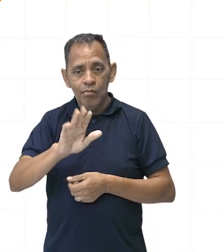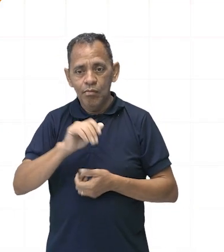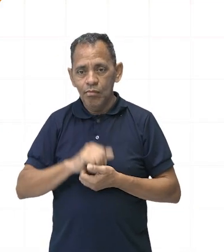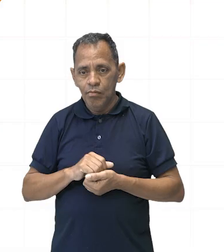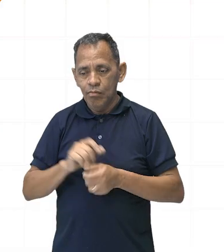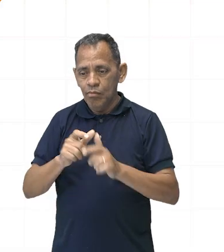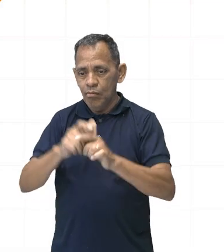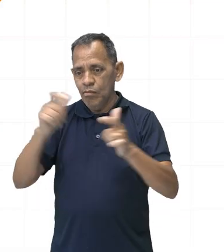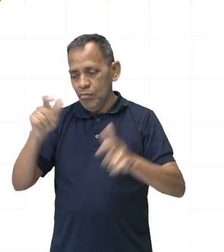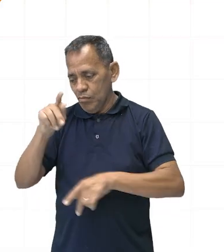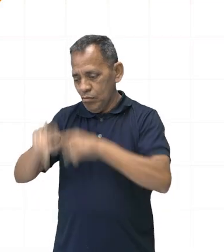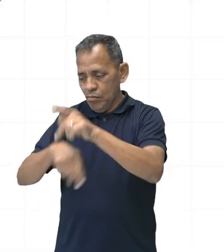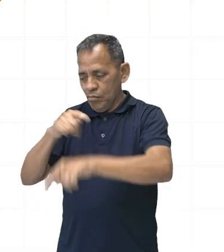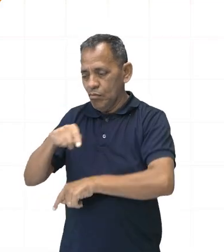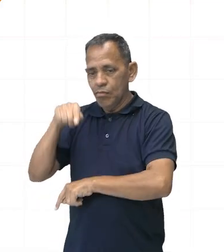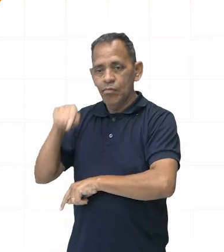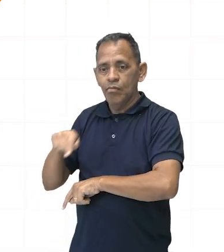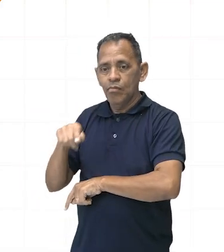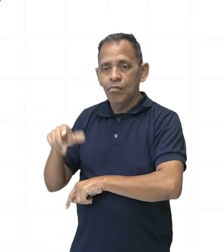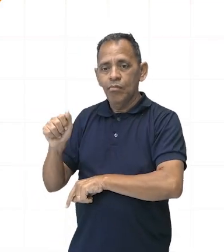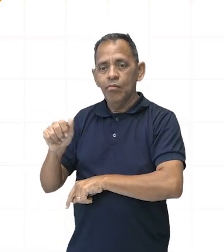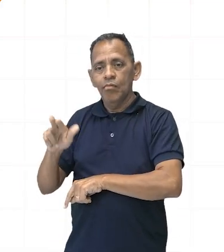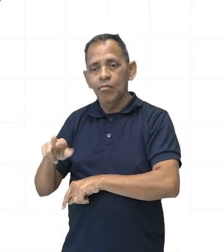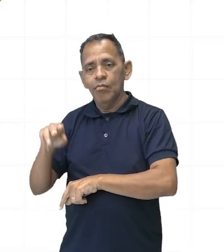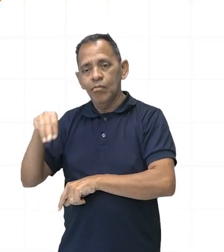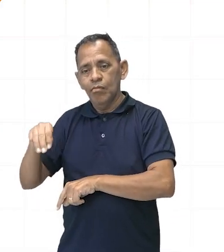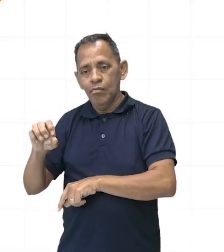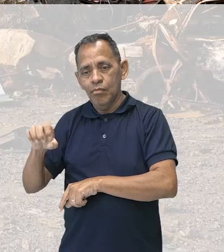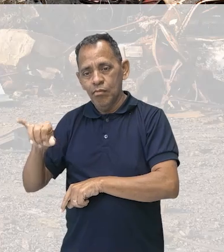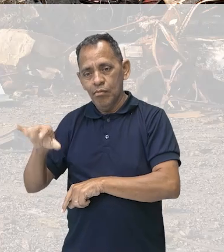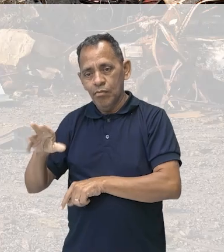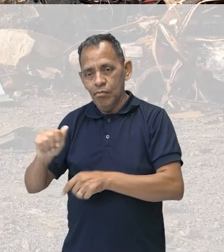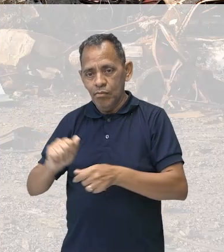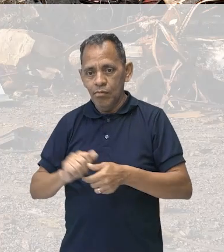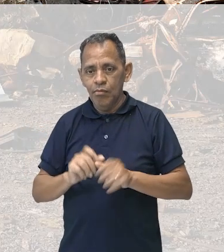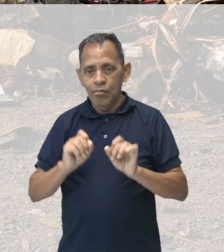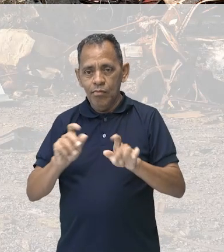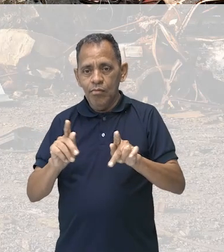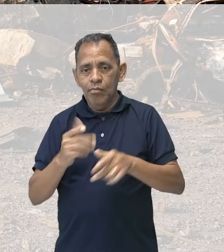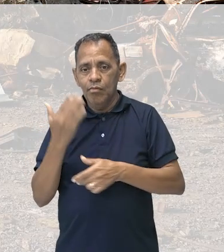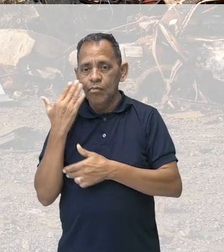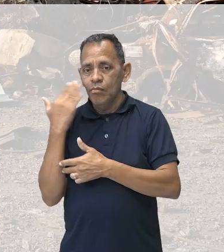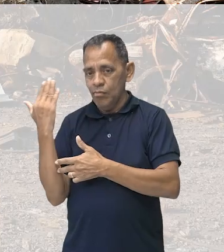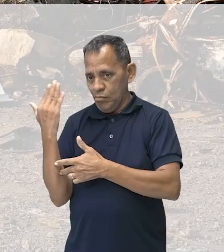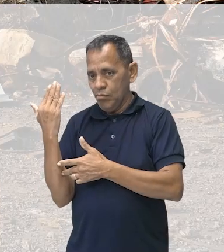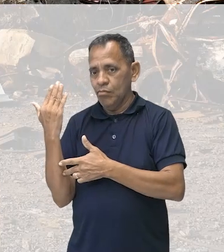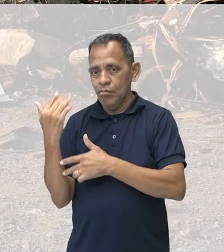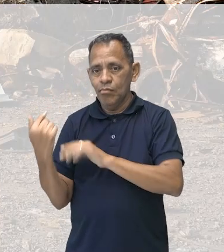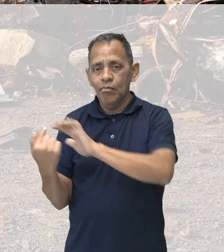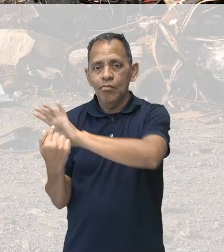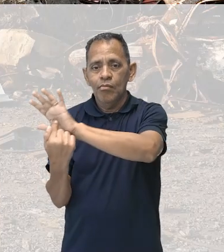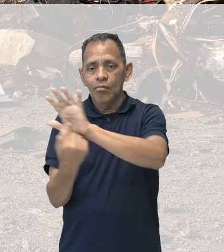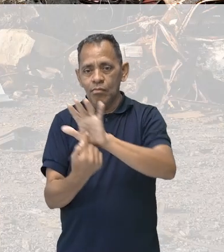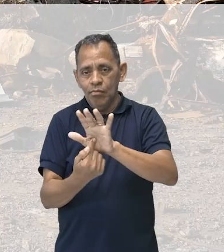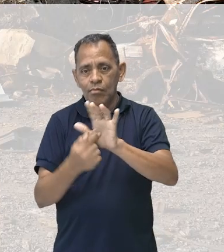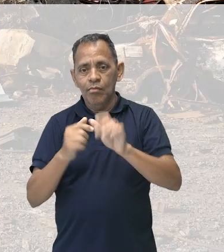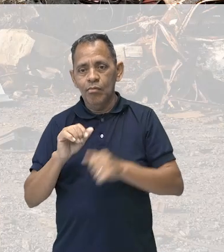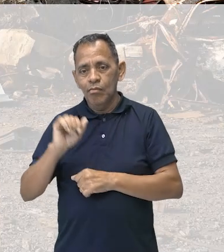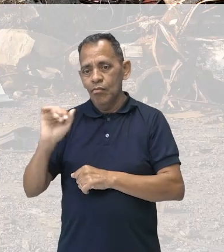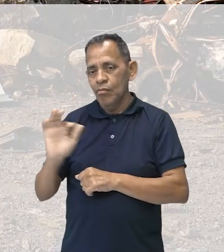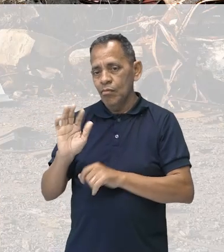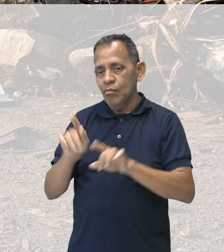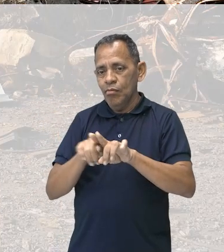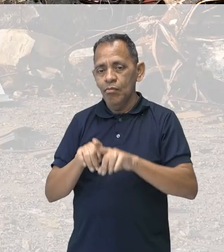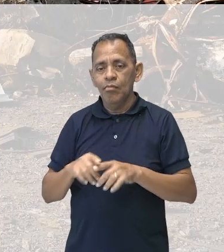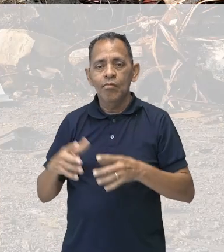a maioria da população vai ser de armênios, ok? Vamos também estudar, gente, outros